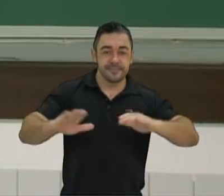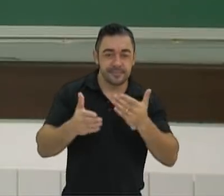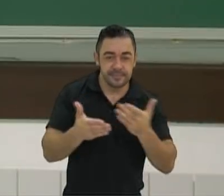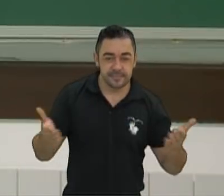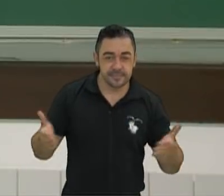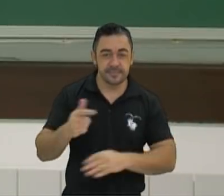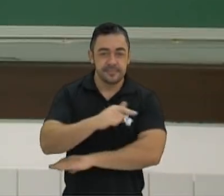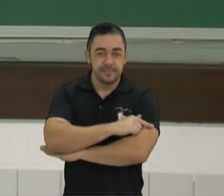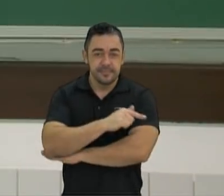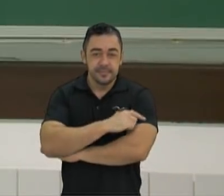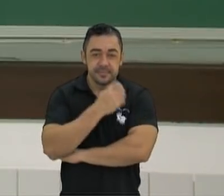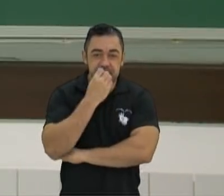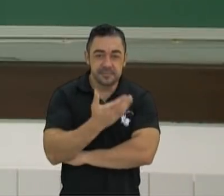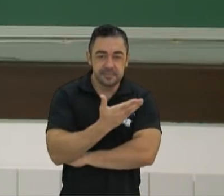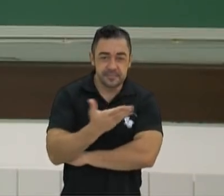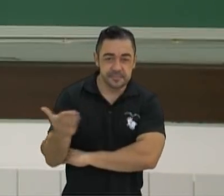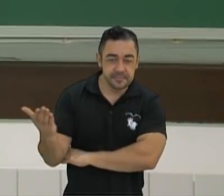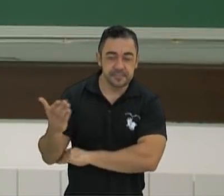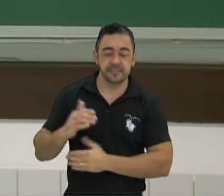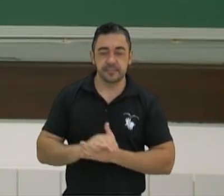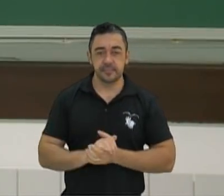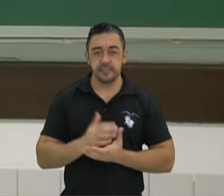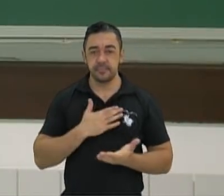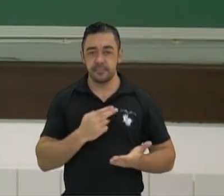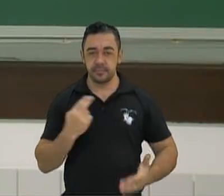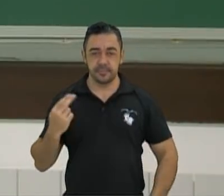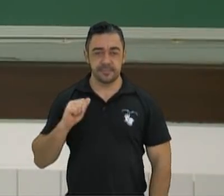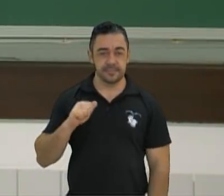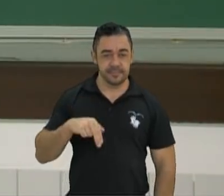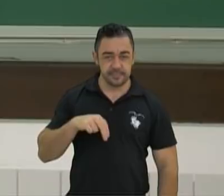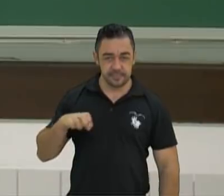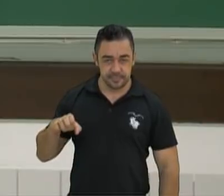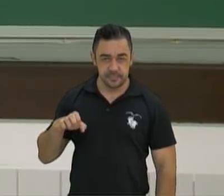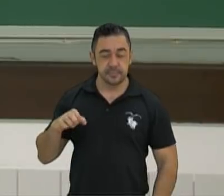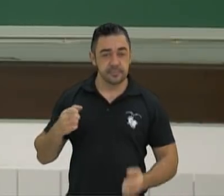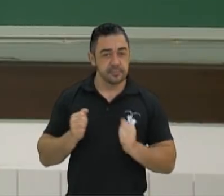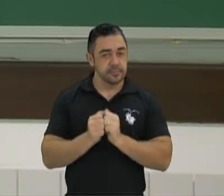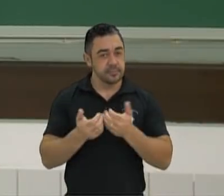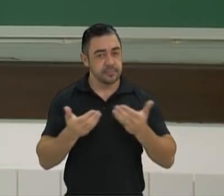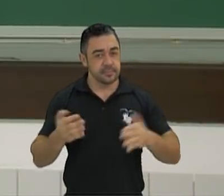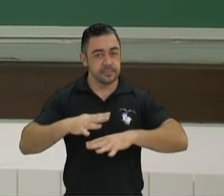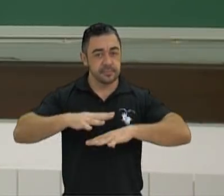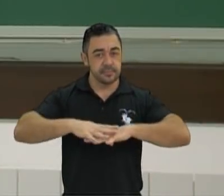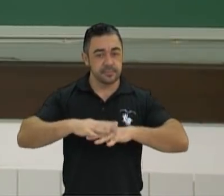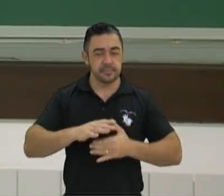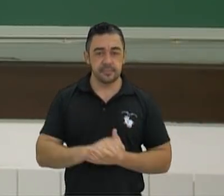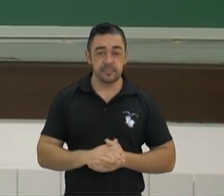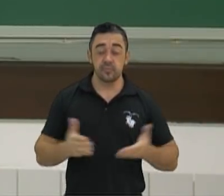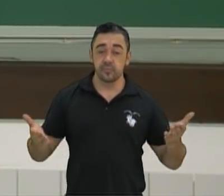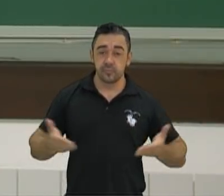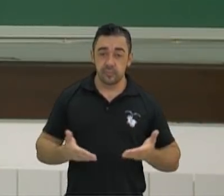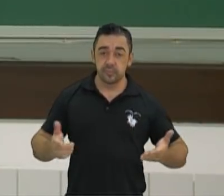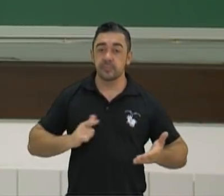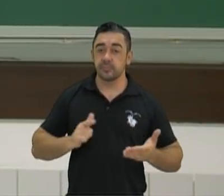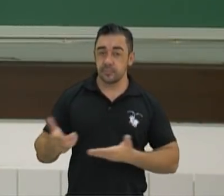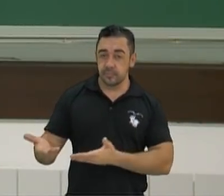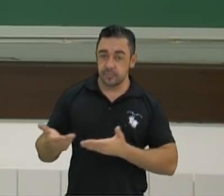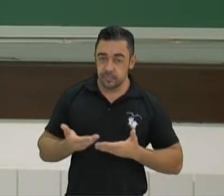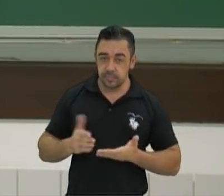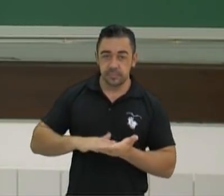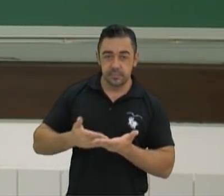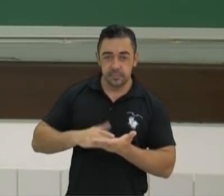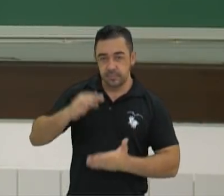Olá, sétimo ano, tudo bem com vocês? Eu me chamo professora Anne e vou trabalhar matemática. E hoje nós temos aqui o